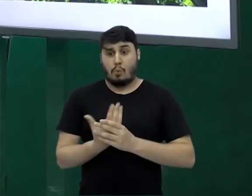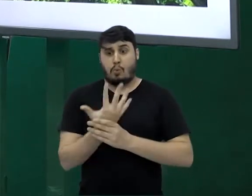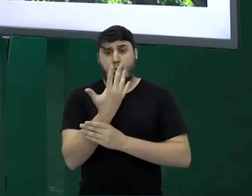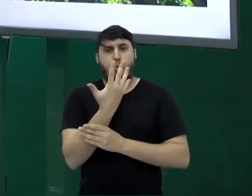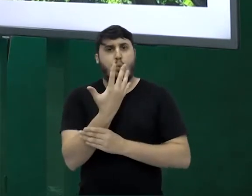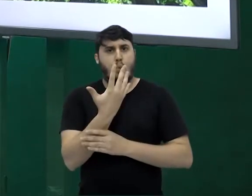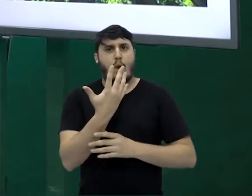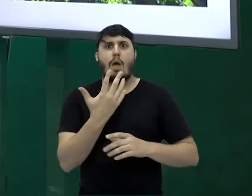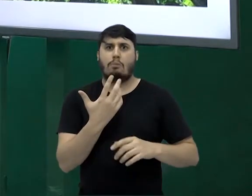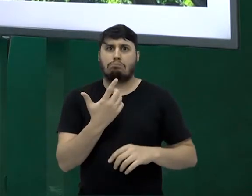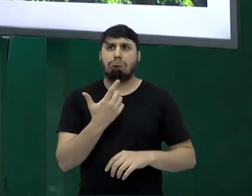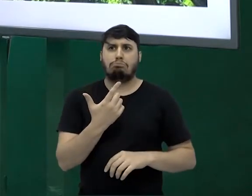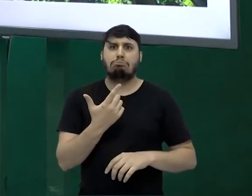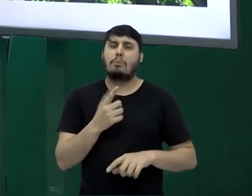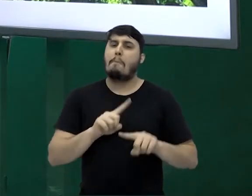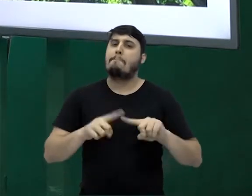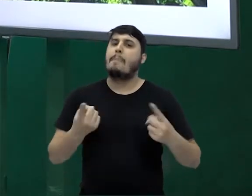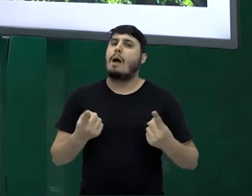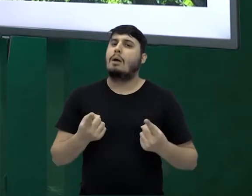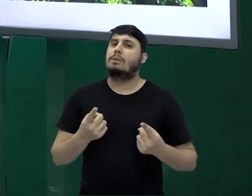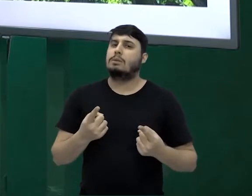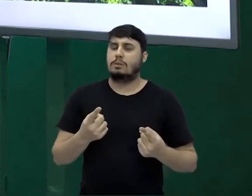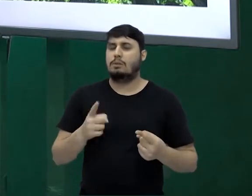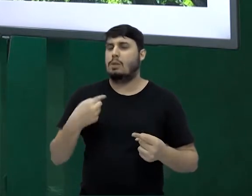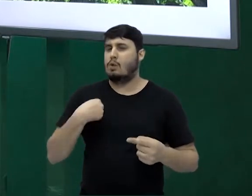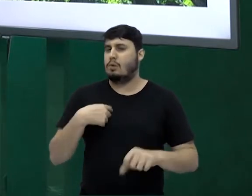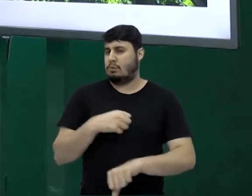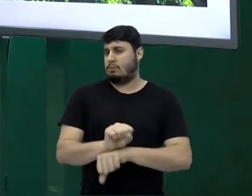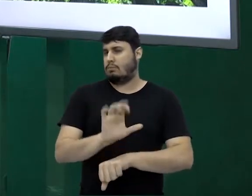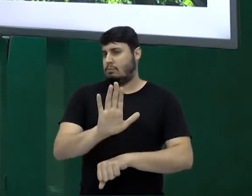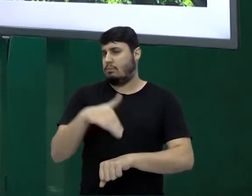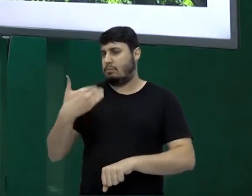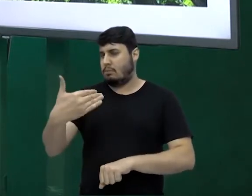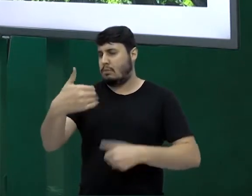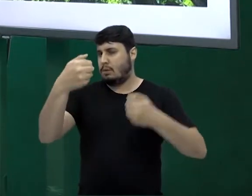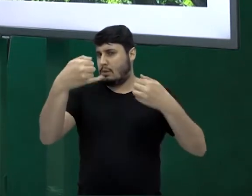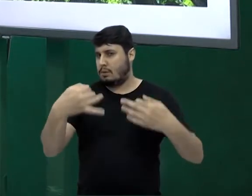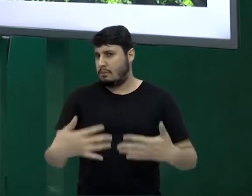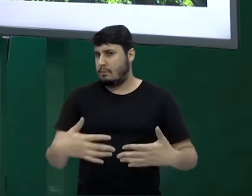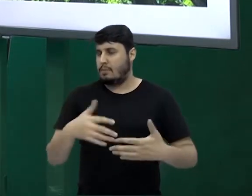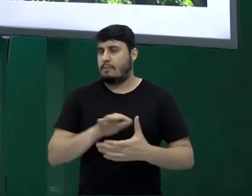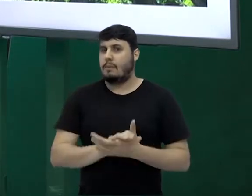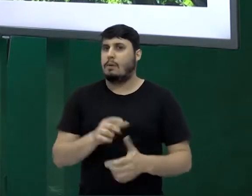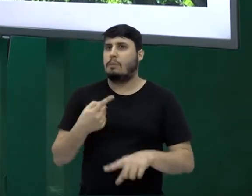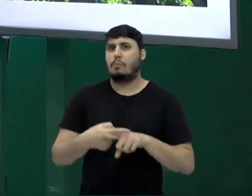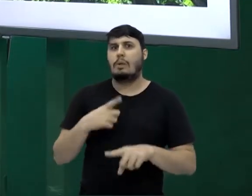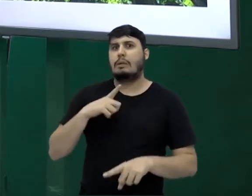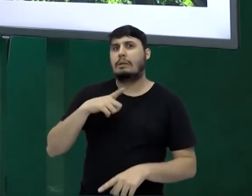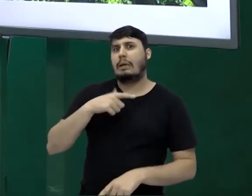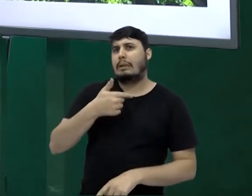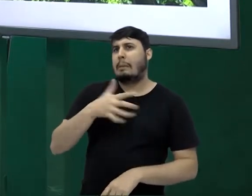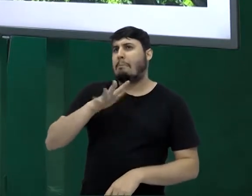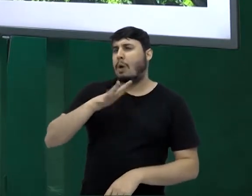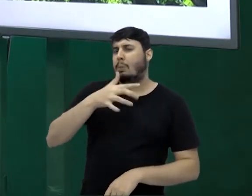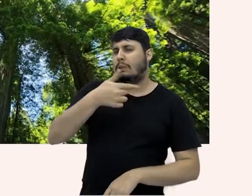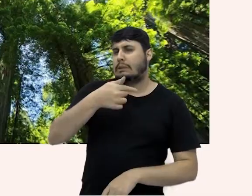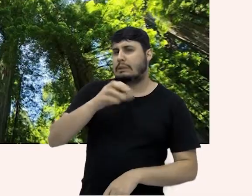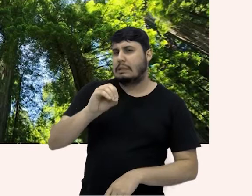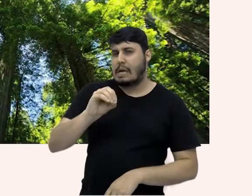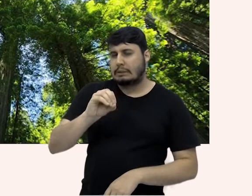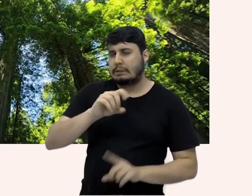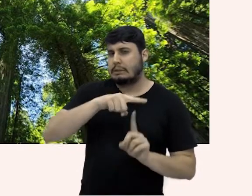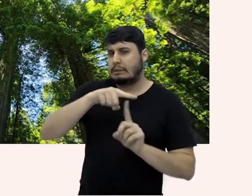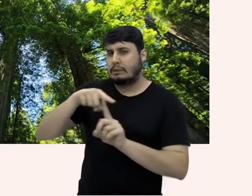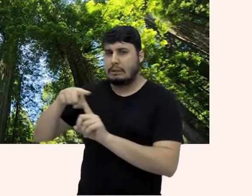muito desenvolvidos, ainda assim deu uma segurada e depois eu vou te dizer por quê. Então a gente tem mais ou menos hoje